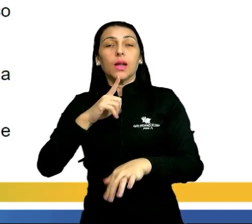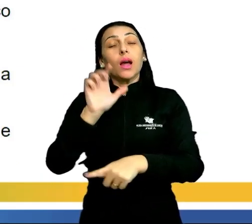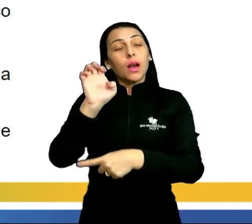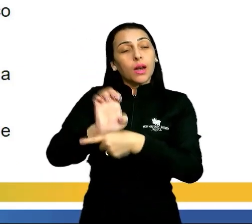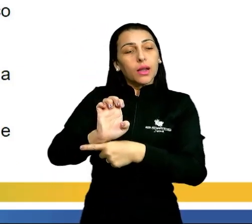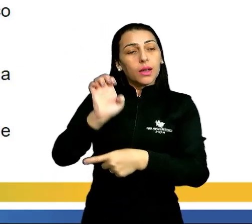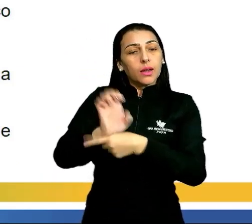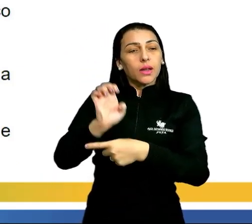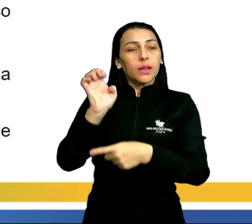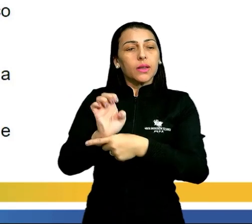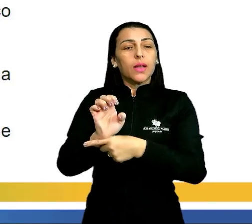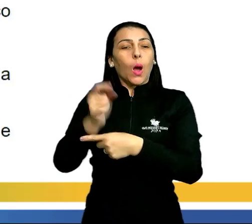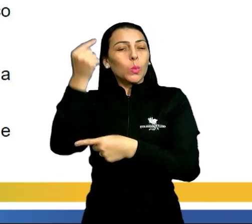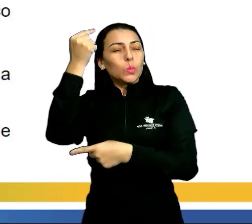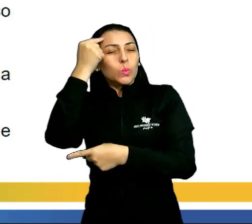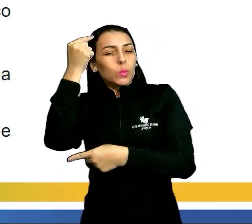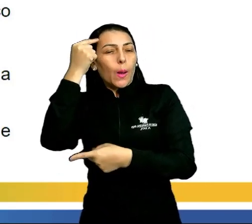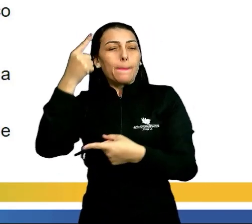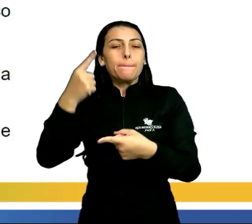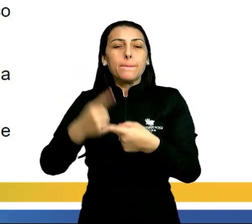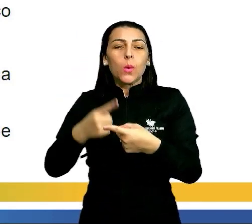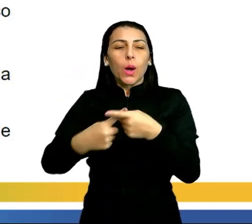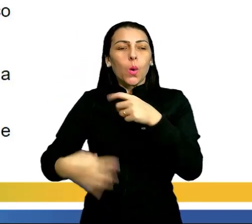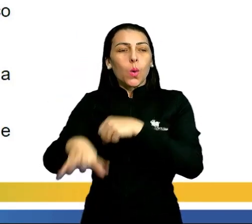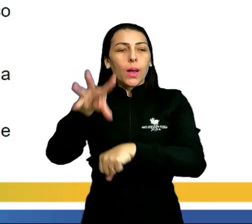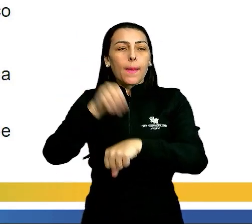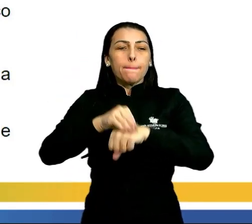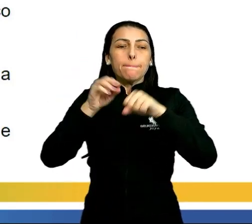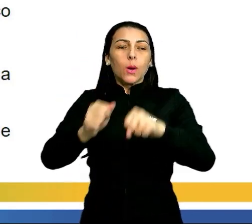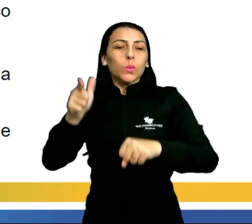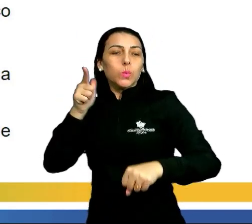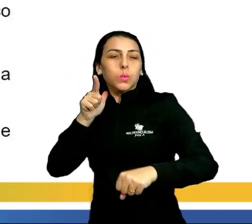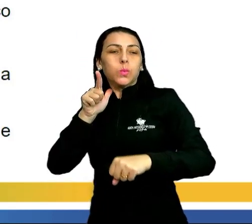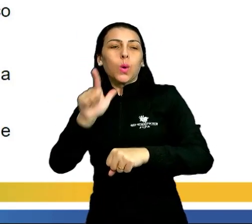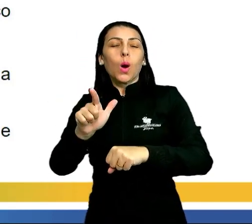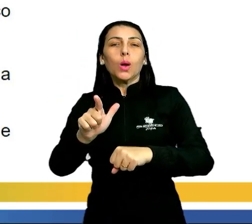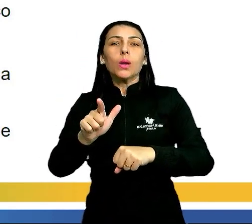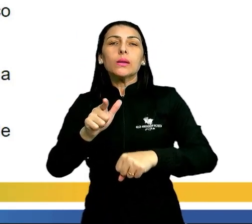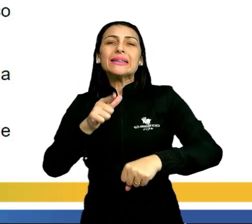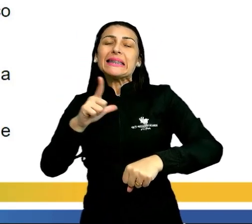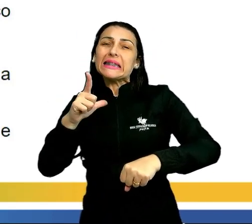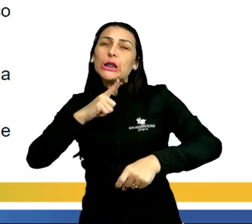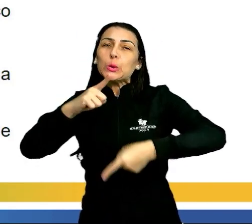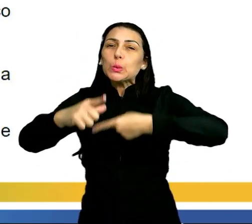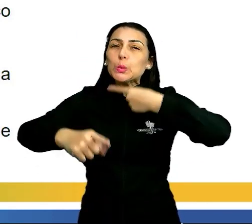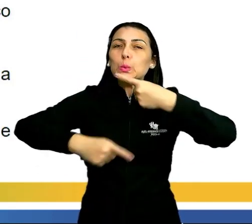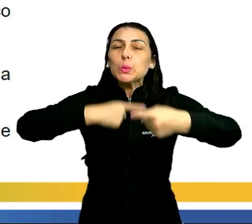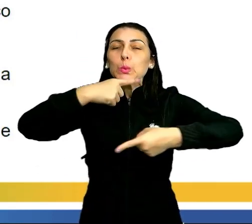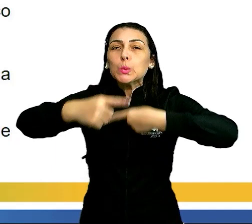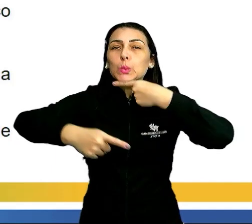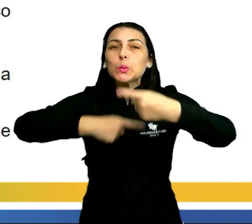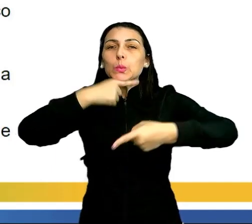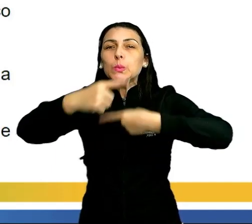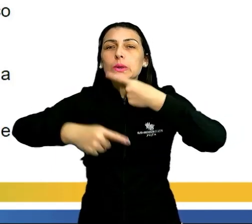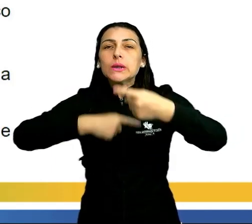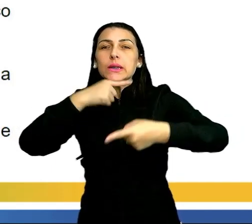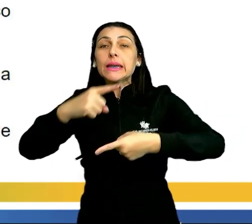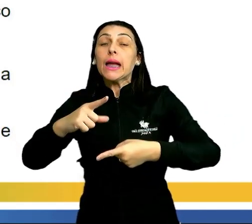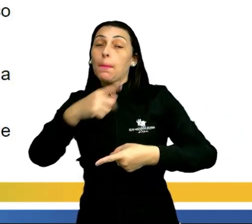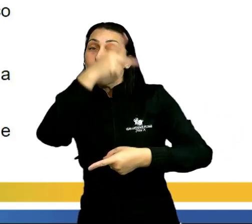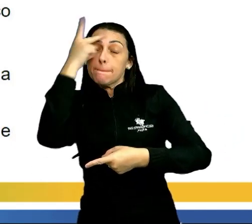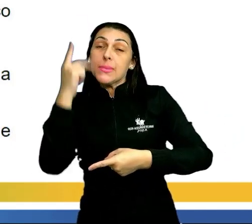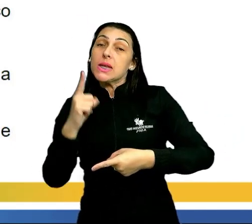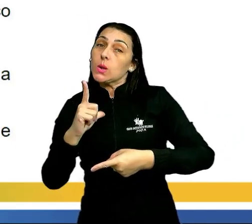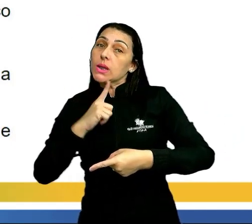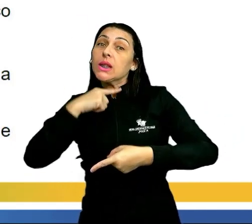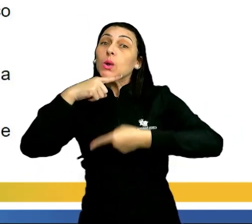letra E, corresponde ao racionalismo, porque considera que o conhecimento pode ser alcançado pela dúvida. Aí